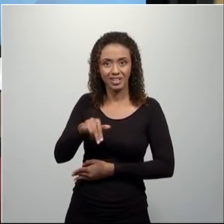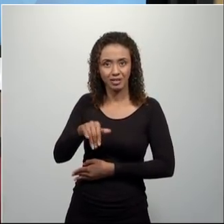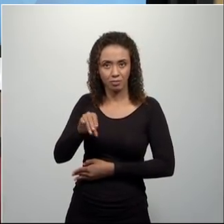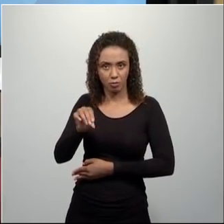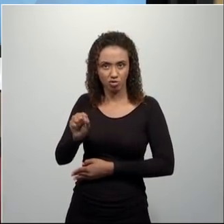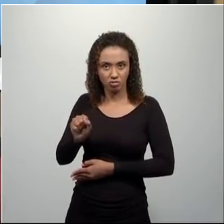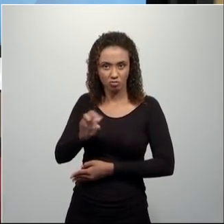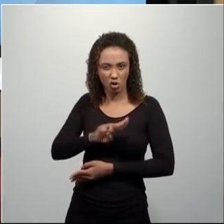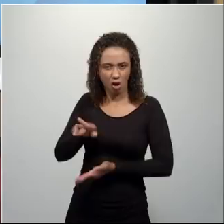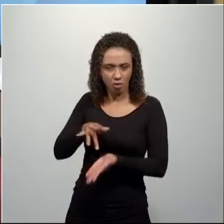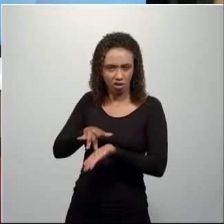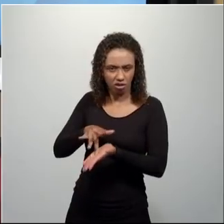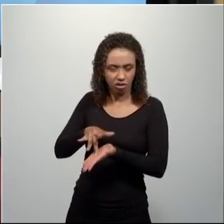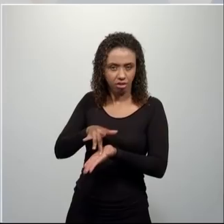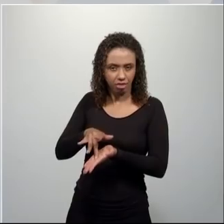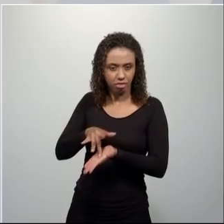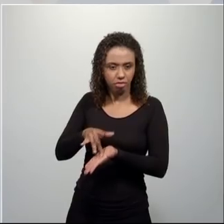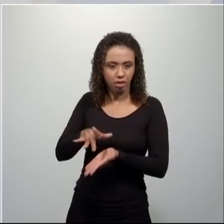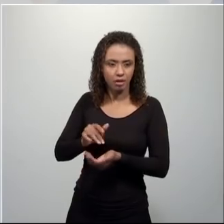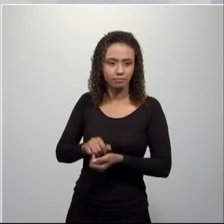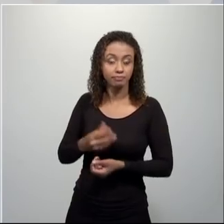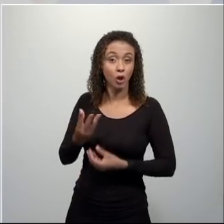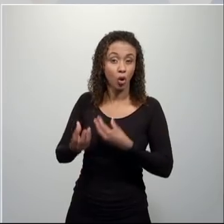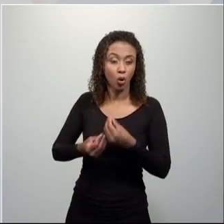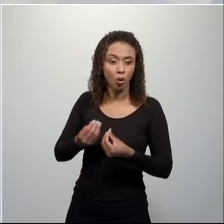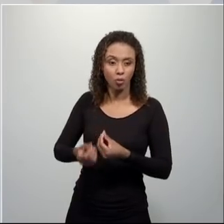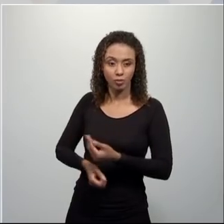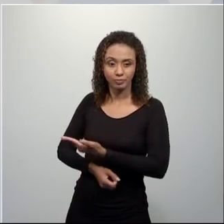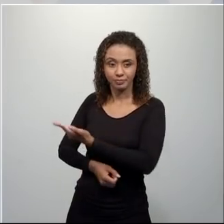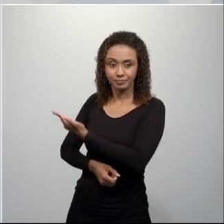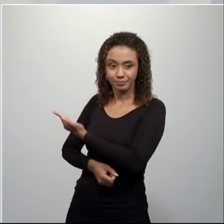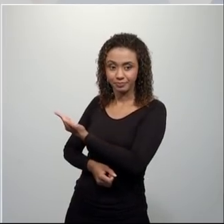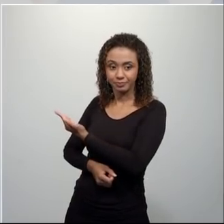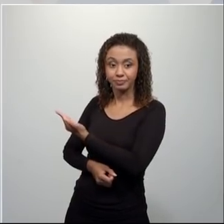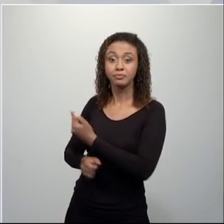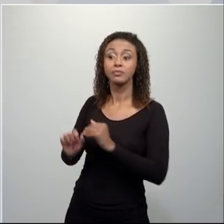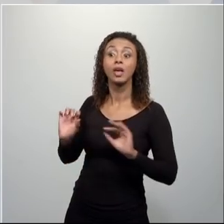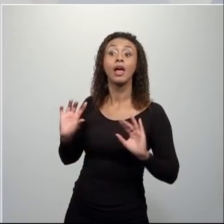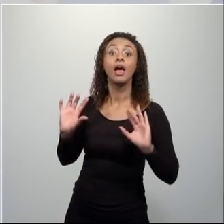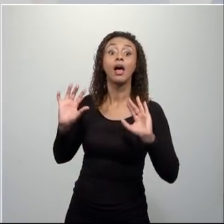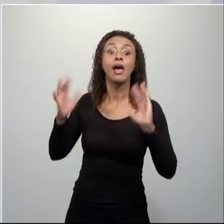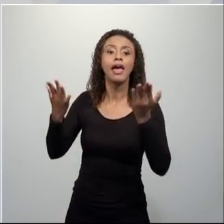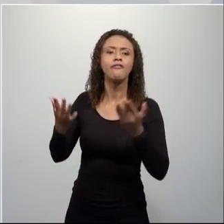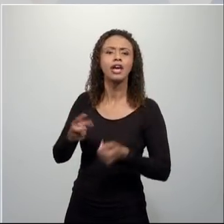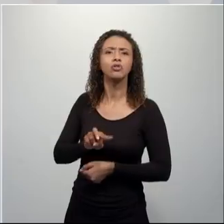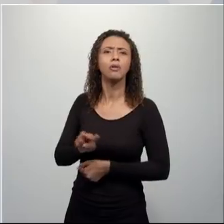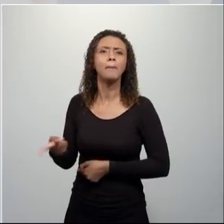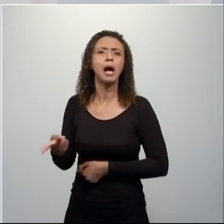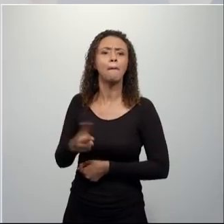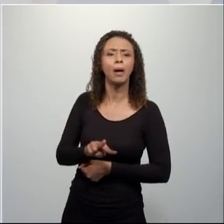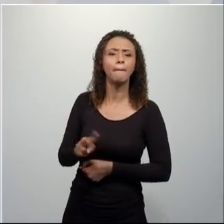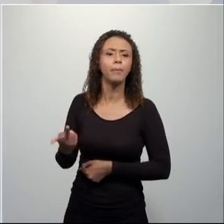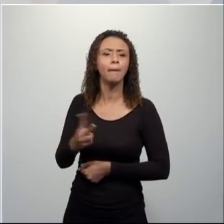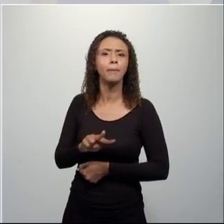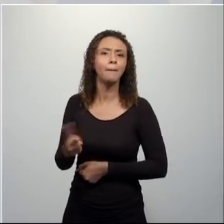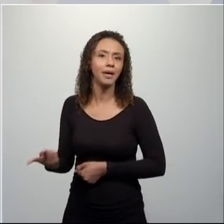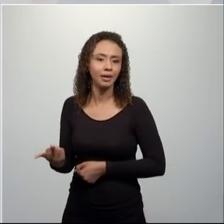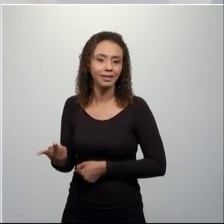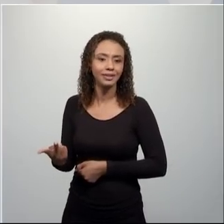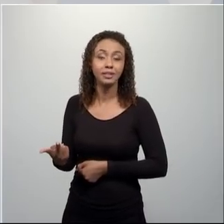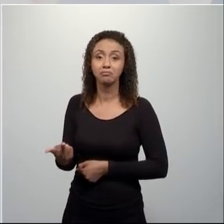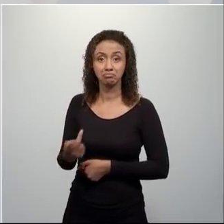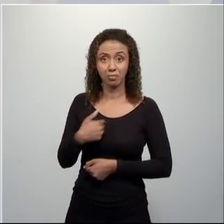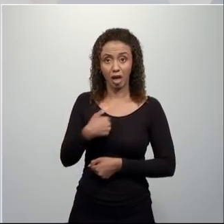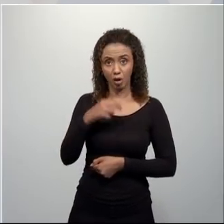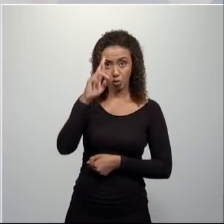nesse cenário aqui o que são que entra dentro do sistema são essas transações assinadas pelo usuário o dono da moeda passa a